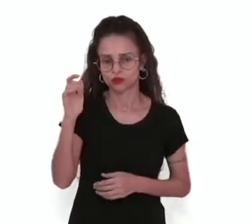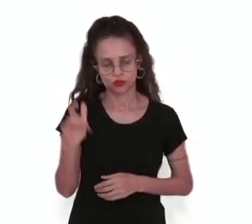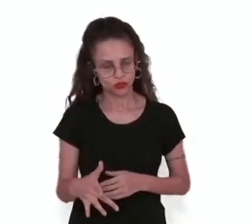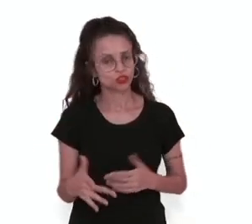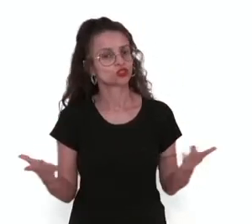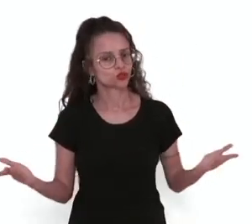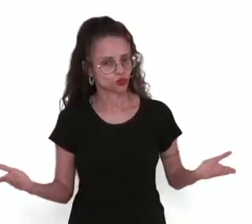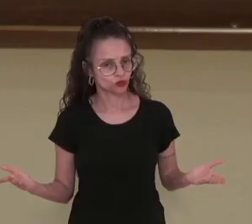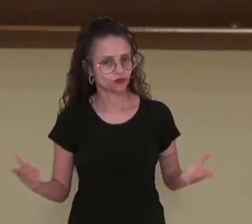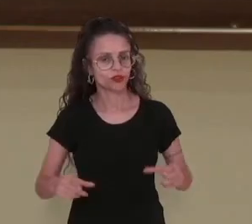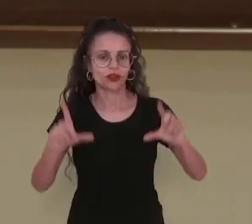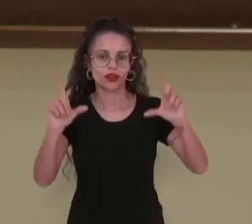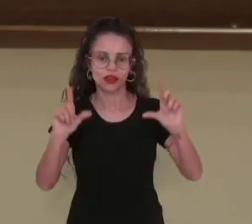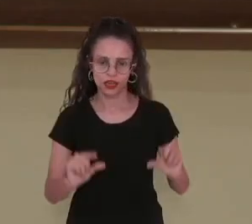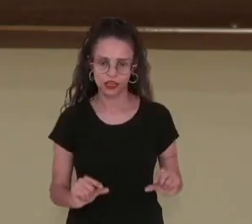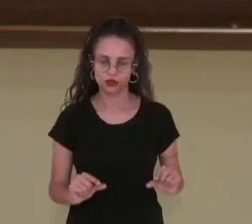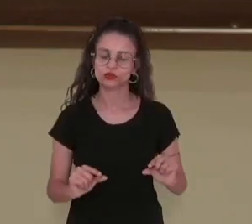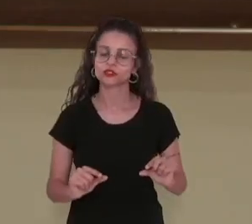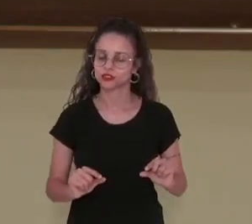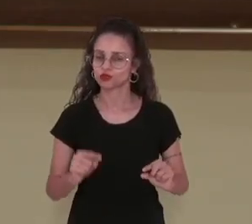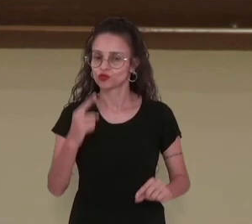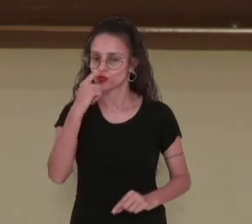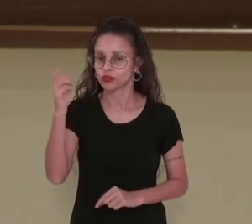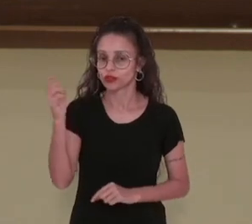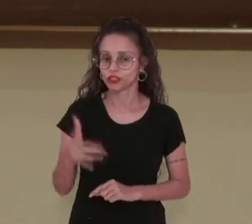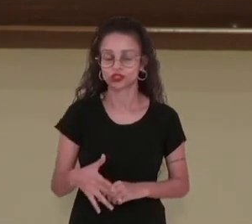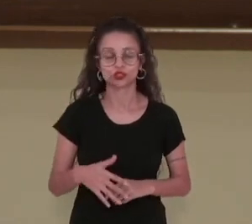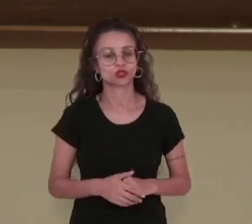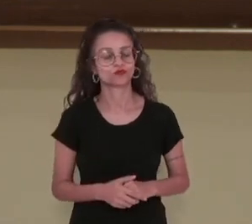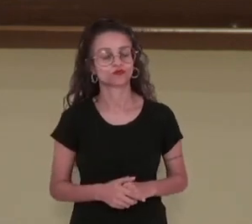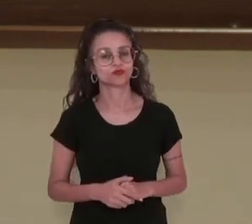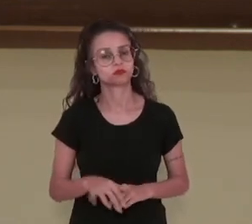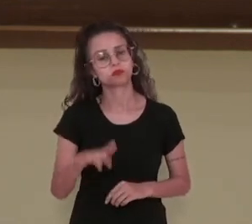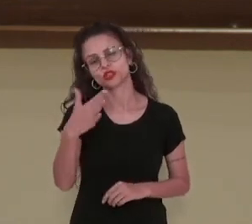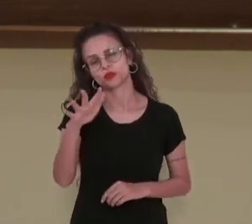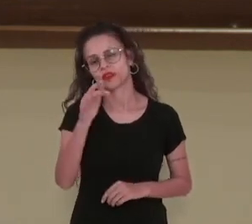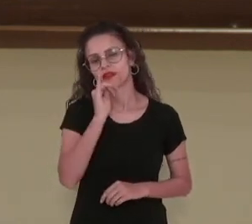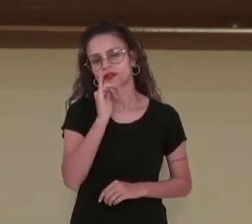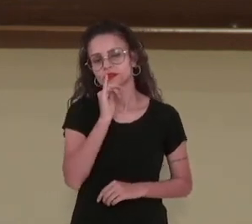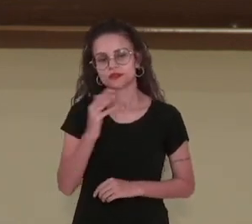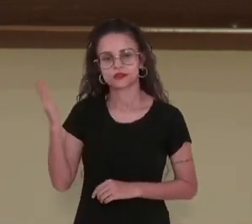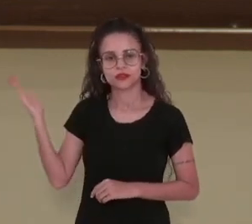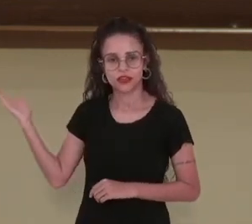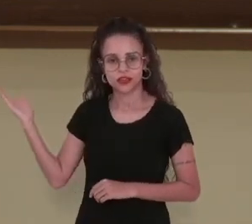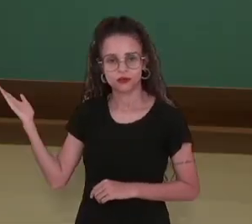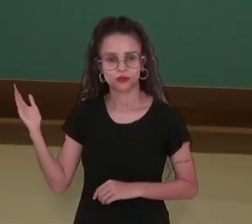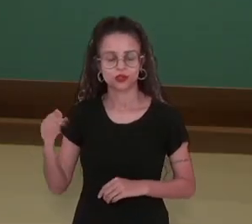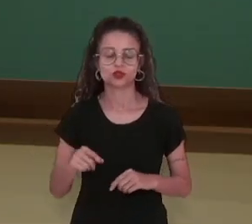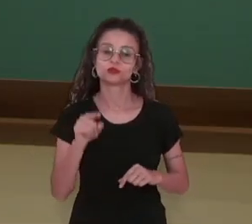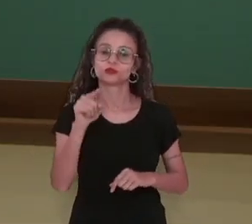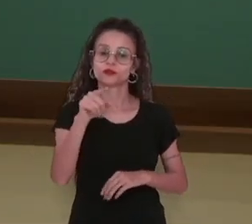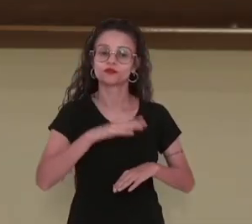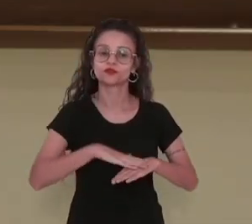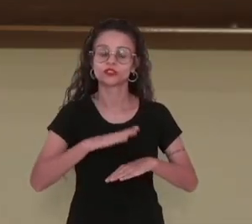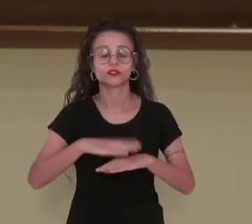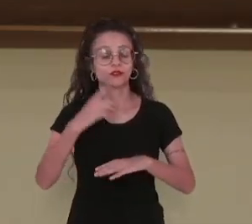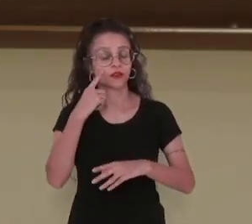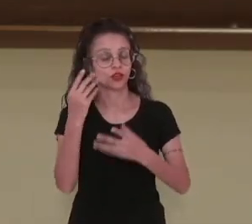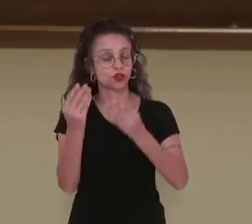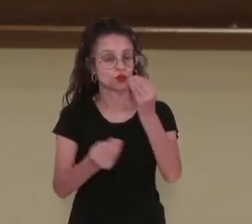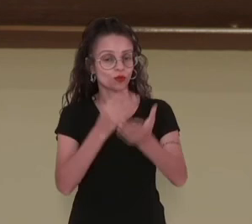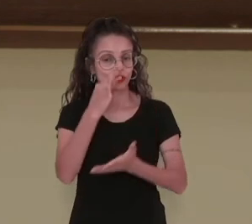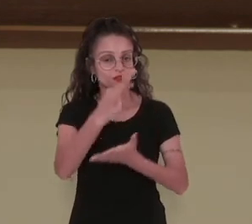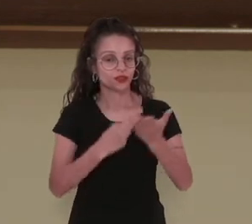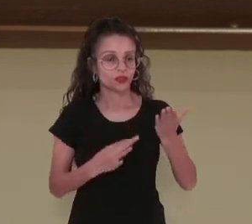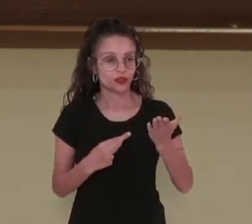assim reduzindo a quantidade de lixo. Mais ou menos, né, um exemplo aqui no meu gabaritinho para você ver como fica então o